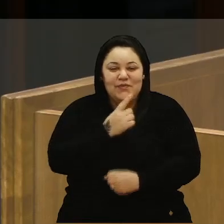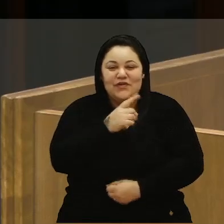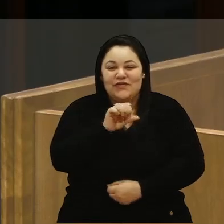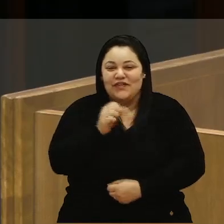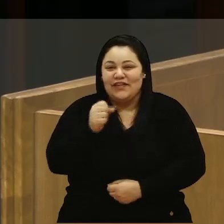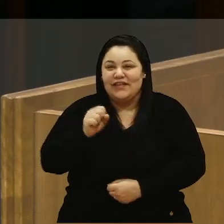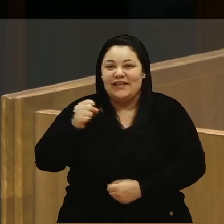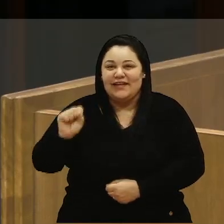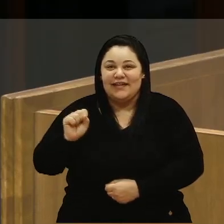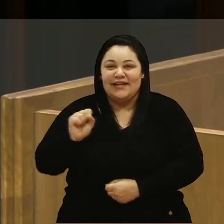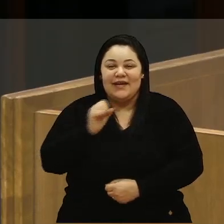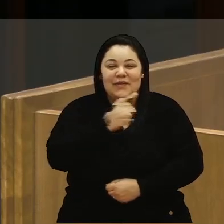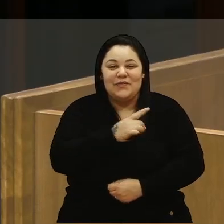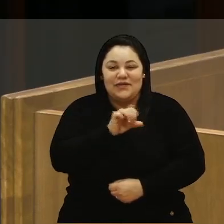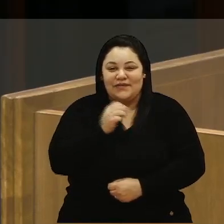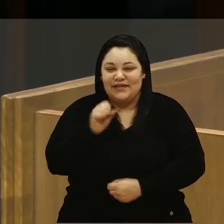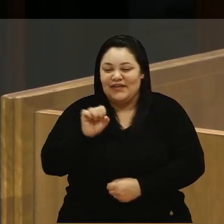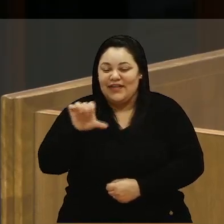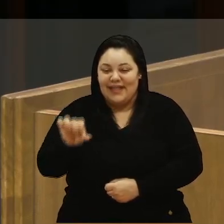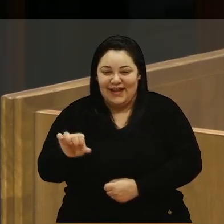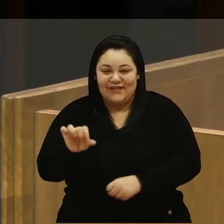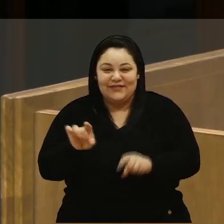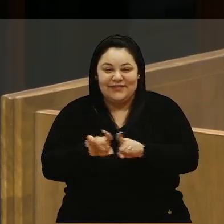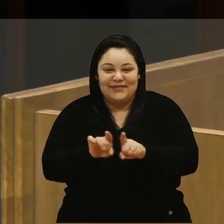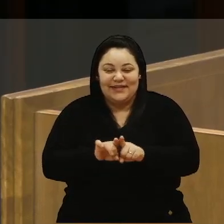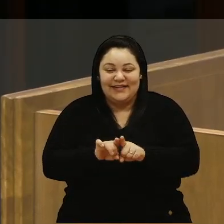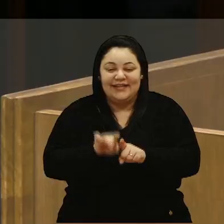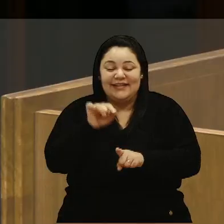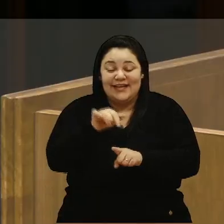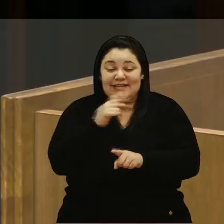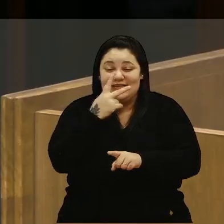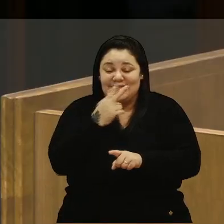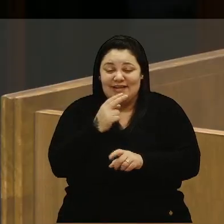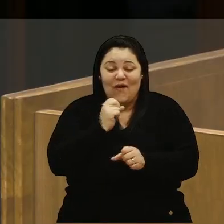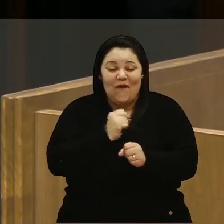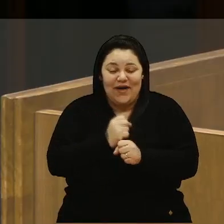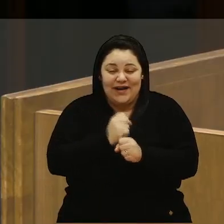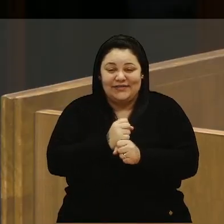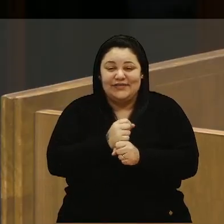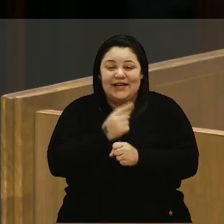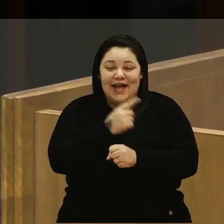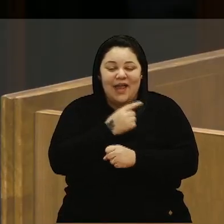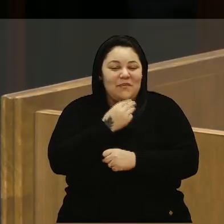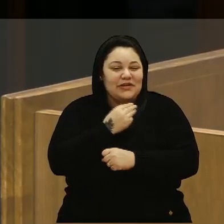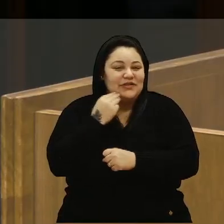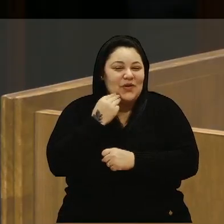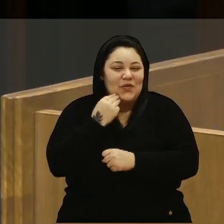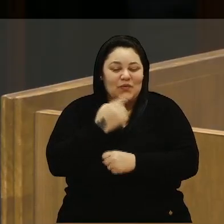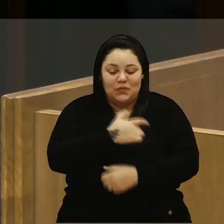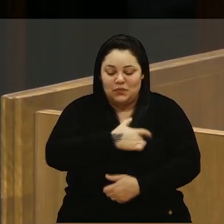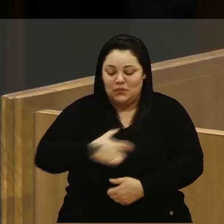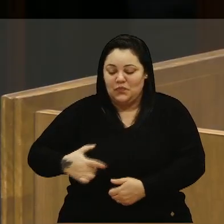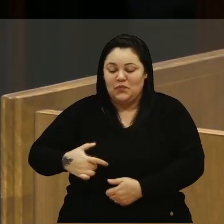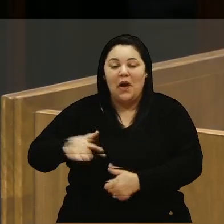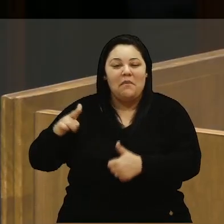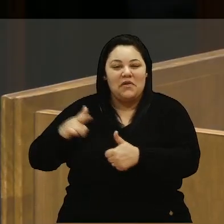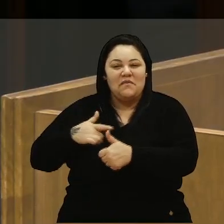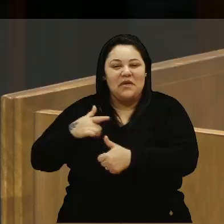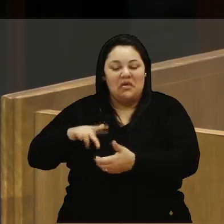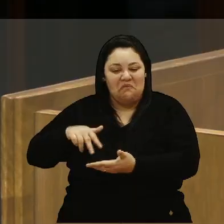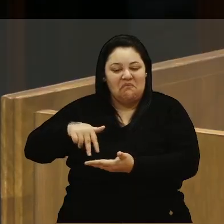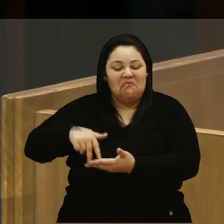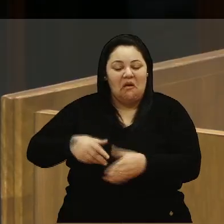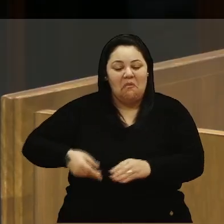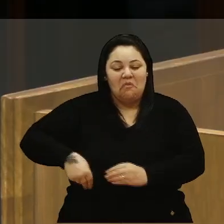1988 e 1989. No mesmo ano, ela foi contemplada, então, como primeira prenda estadual,